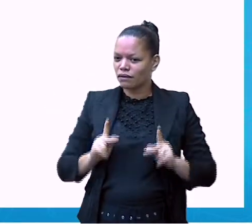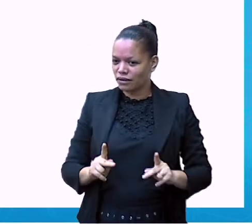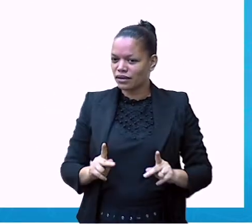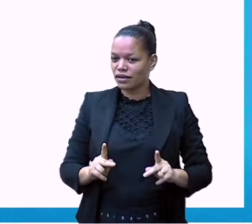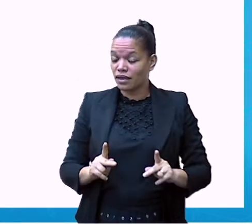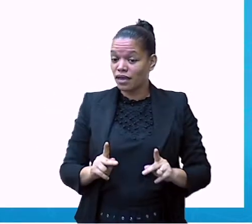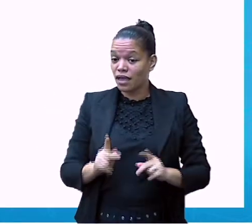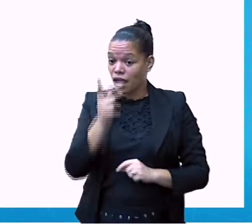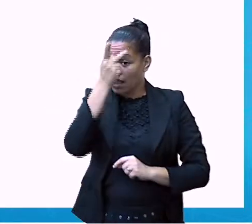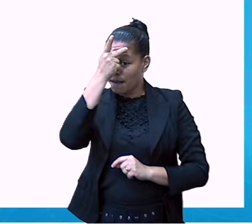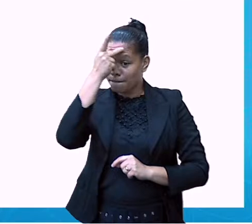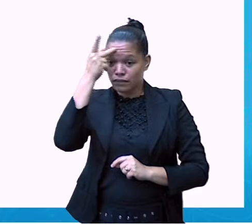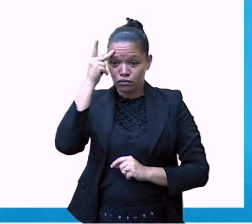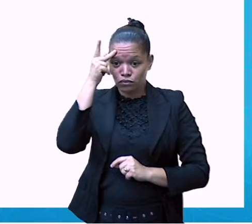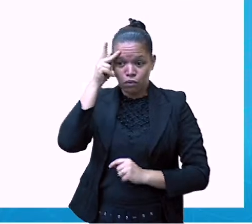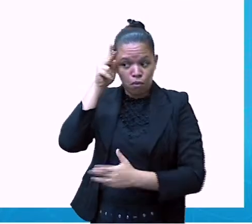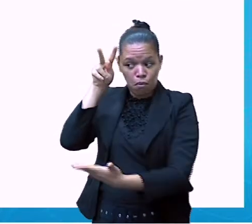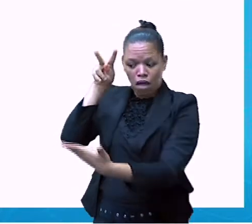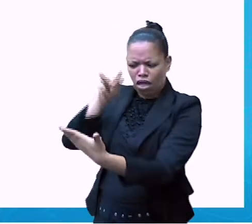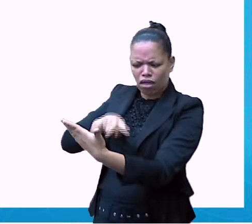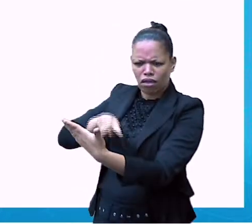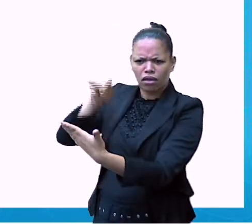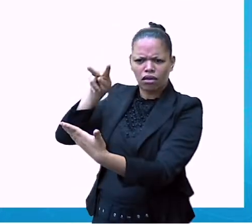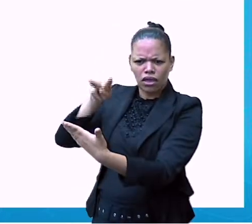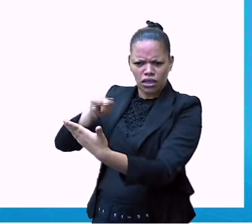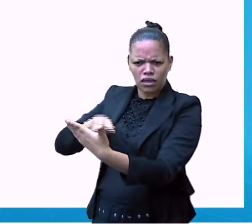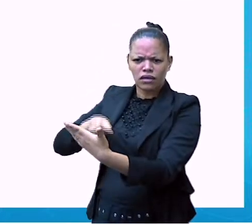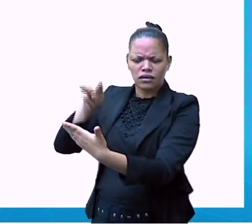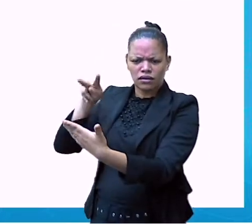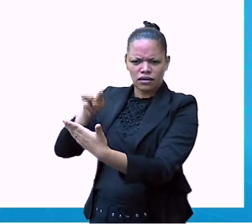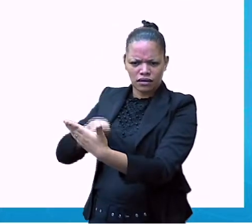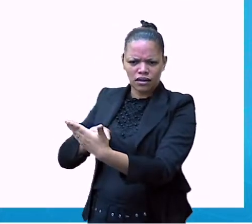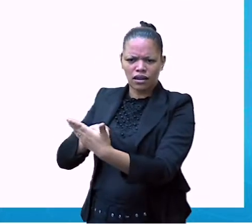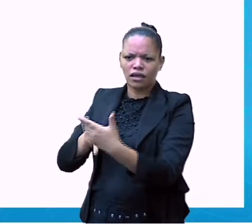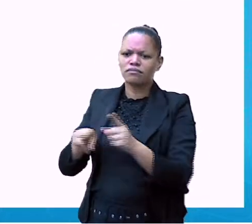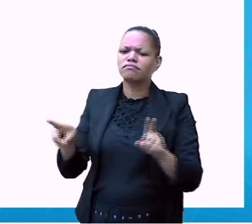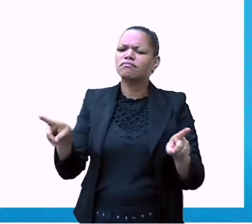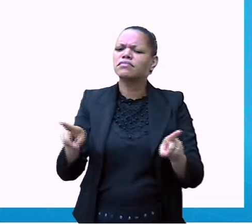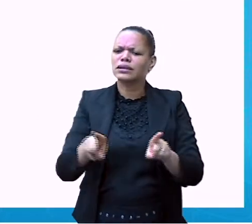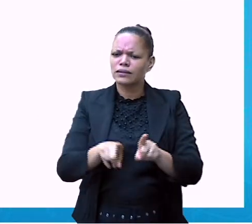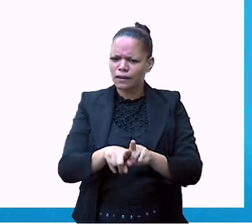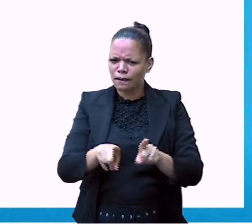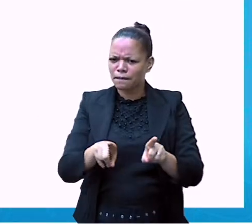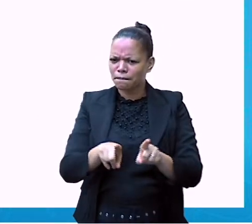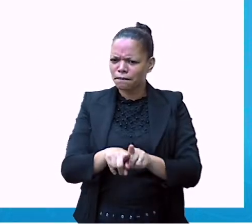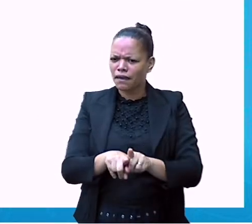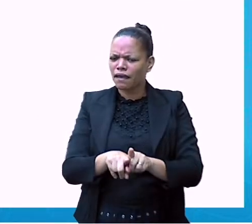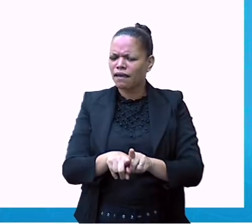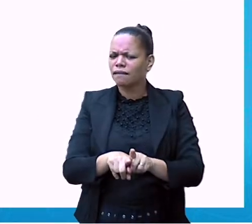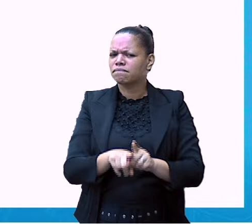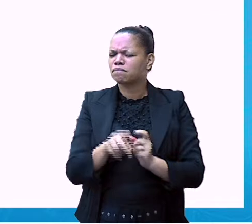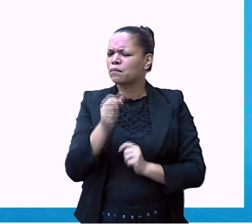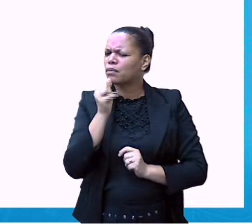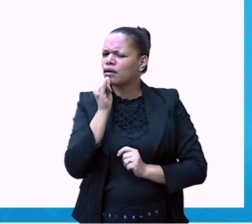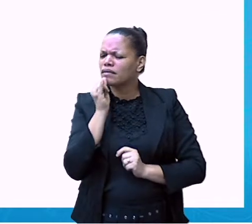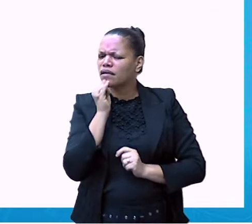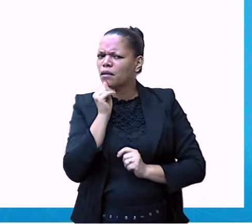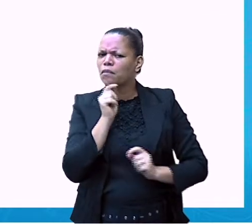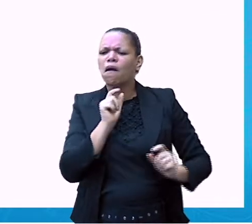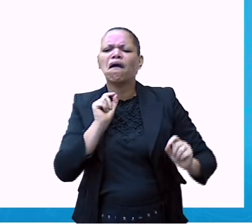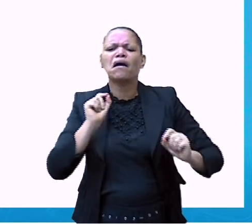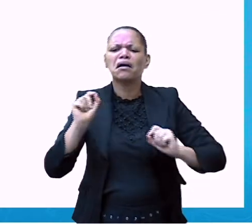do leitor. Quem é o escritor? Quem é o leitor? O escritor é quem